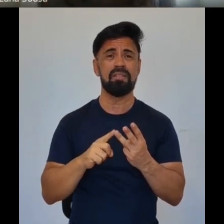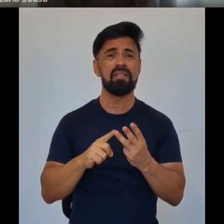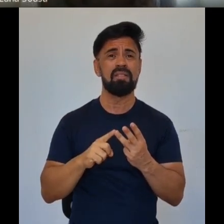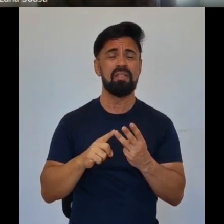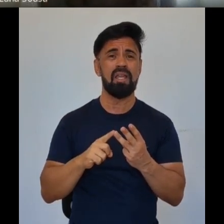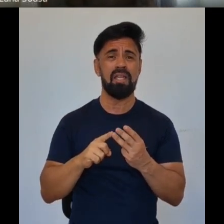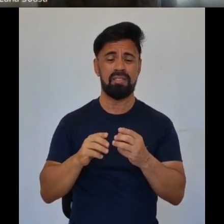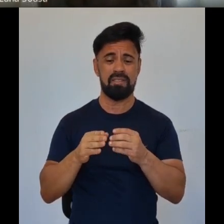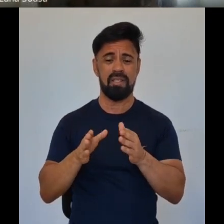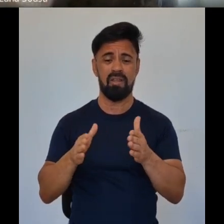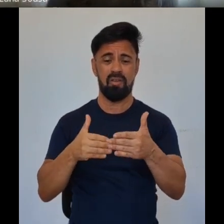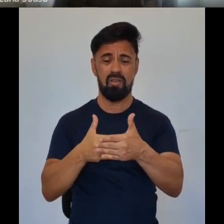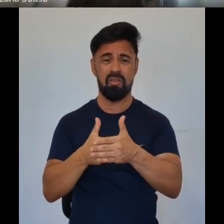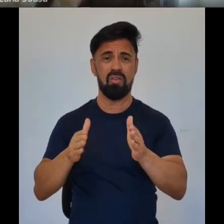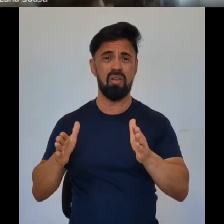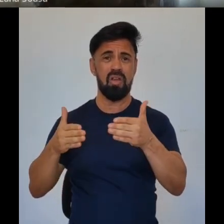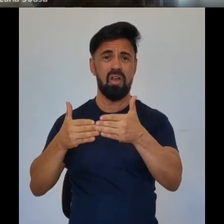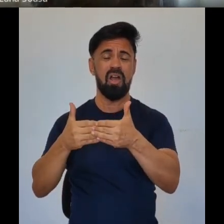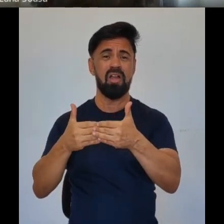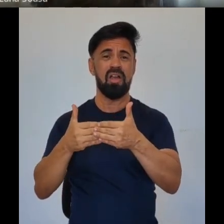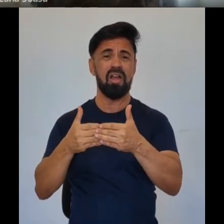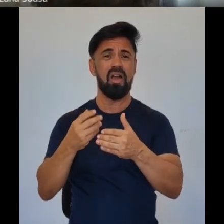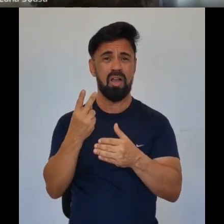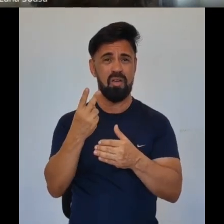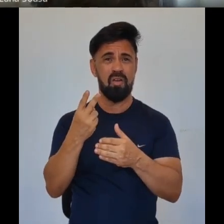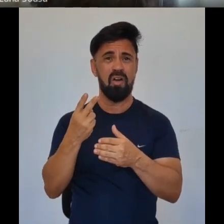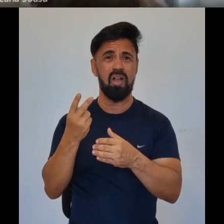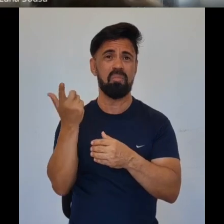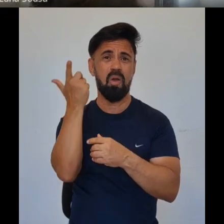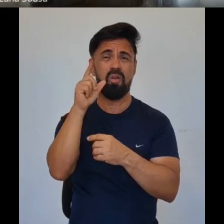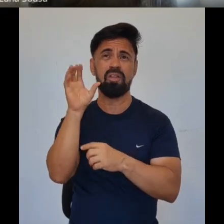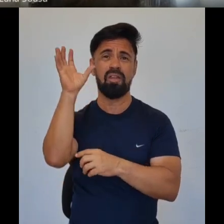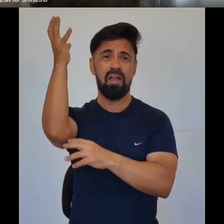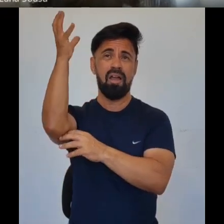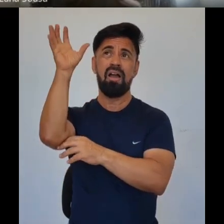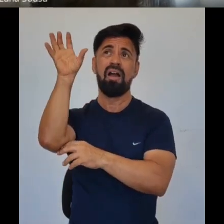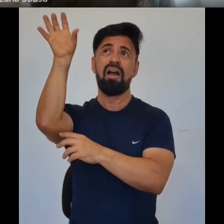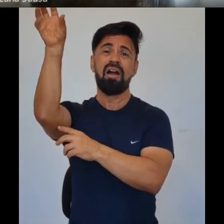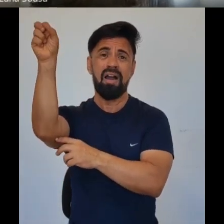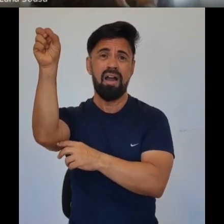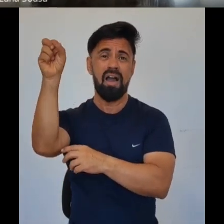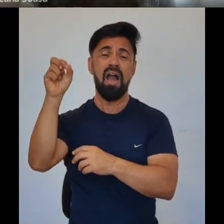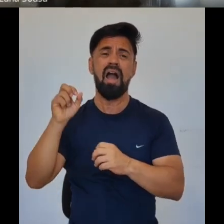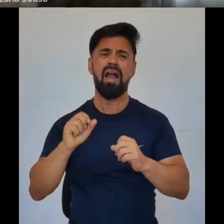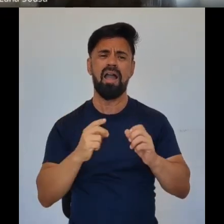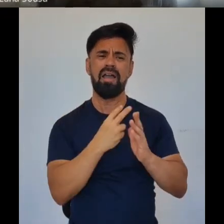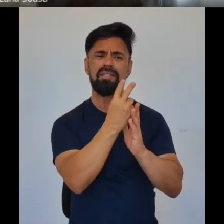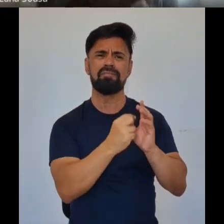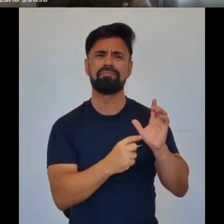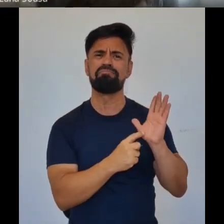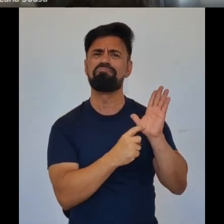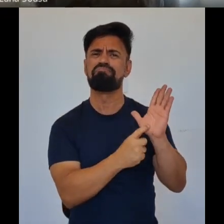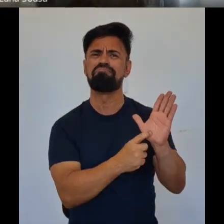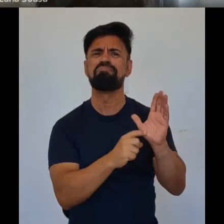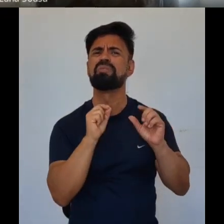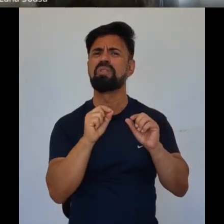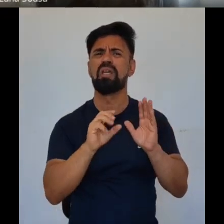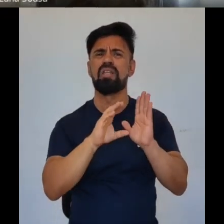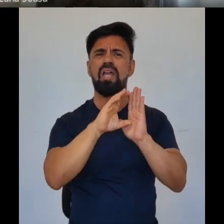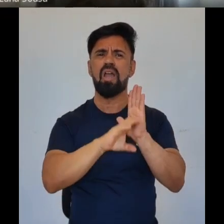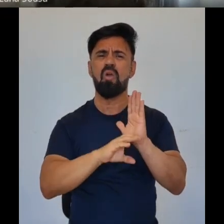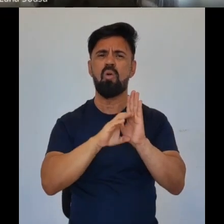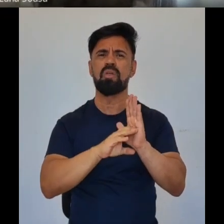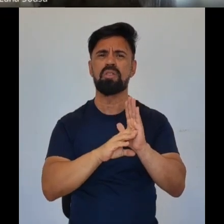2 caixotes para então conseguir alcançar a maçã. E essa figura nos diz muito sobre o conceito de